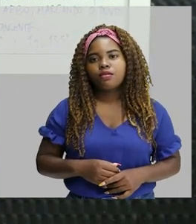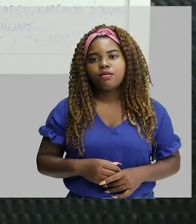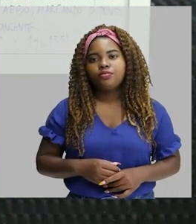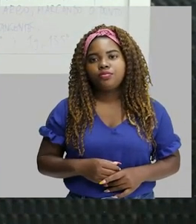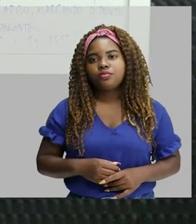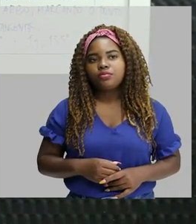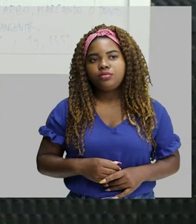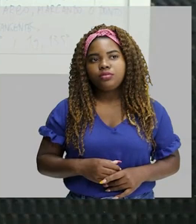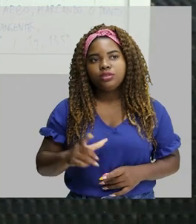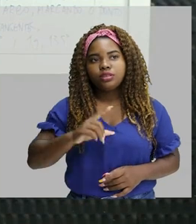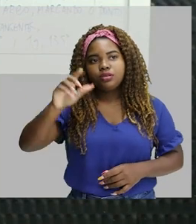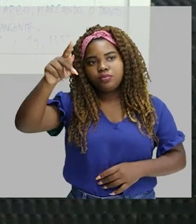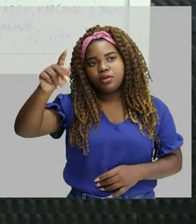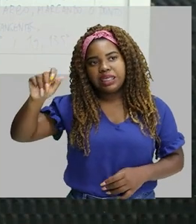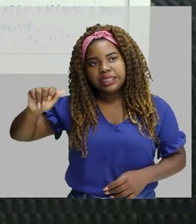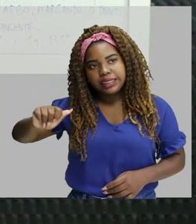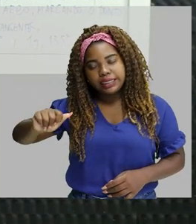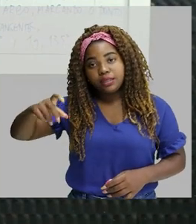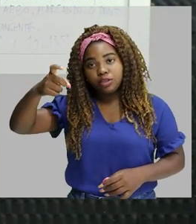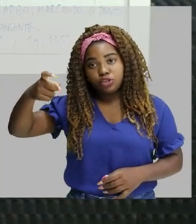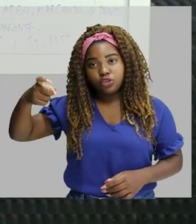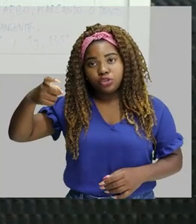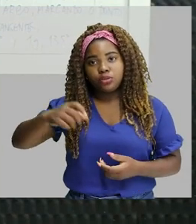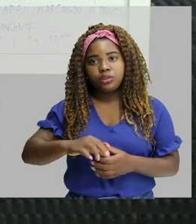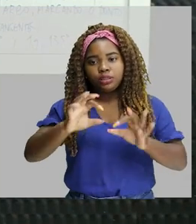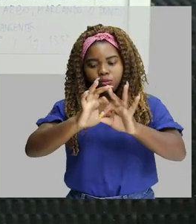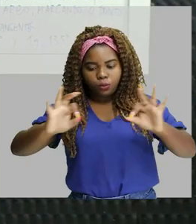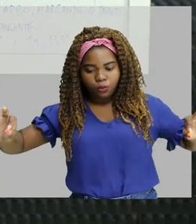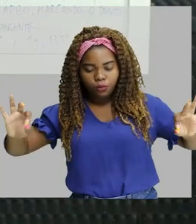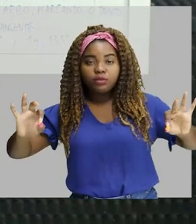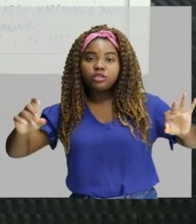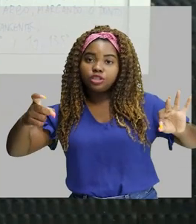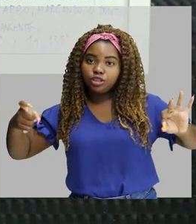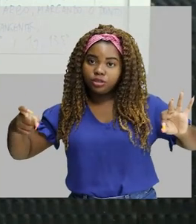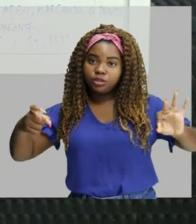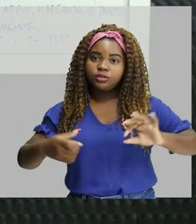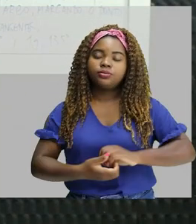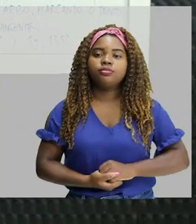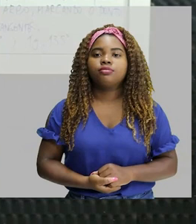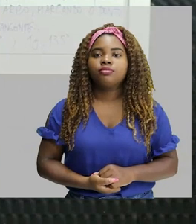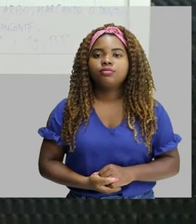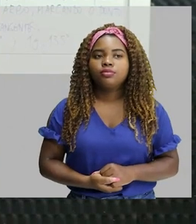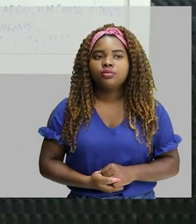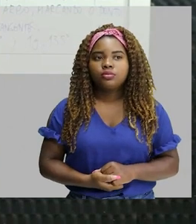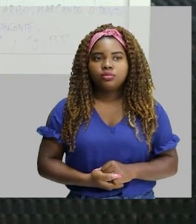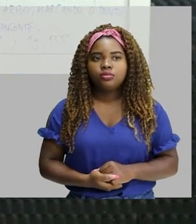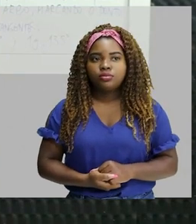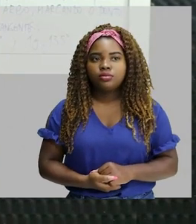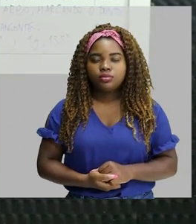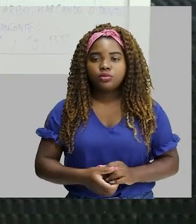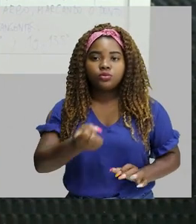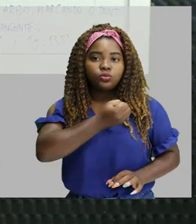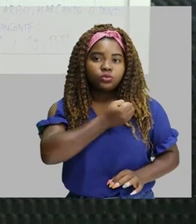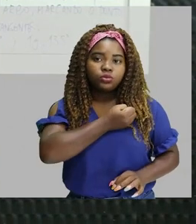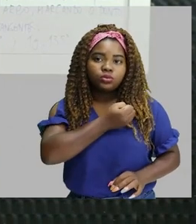medida ap é medida x determinamos de cosseno de ap o valor da